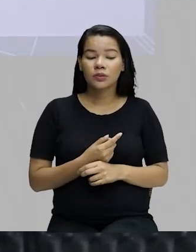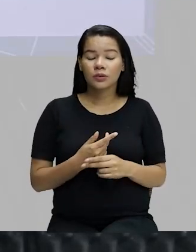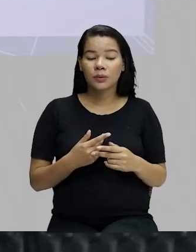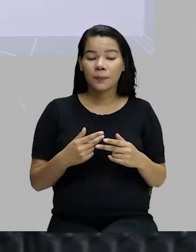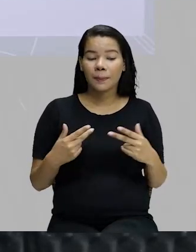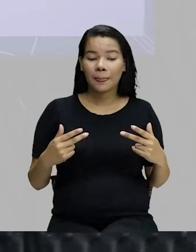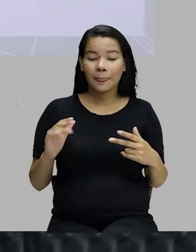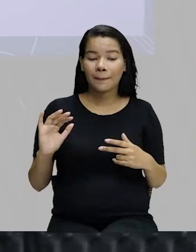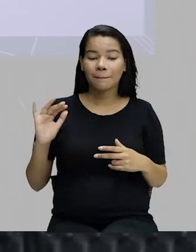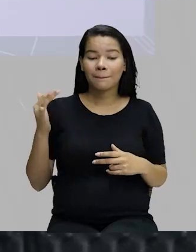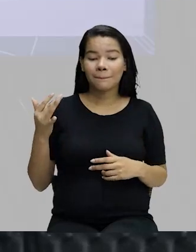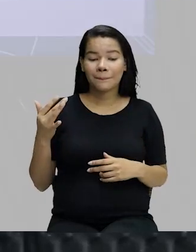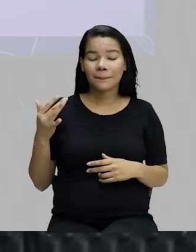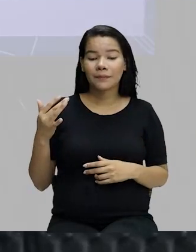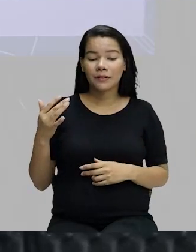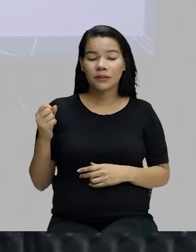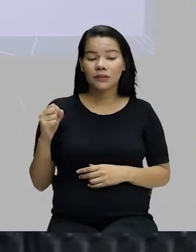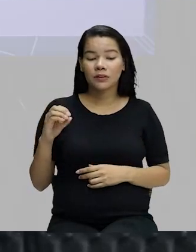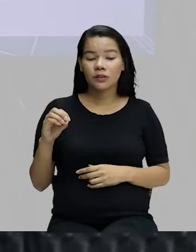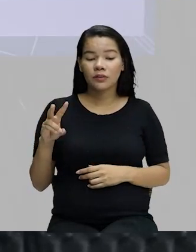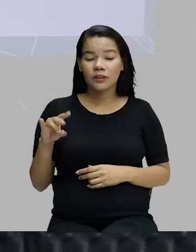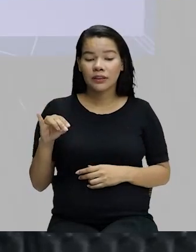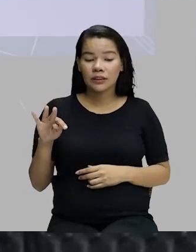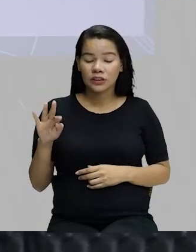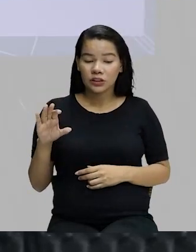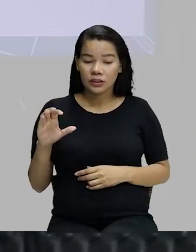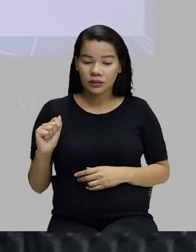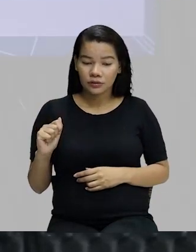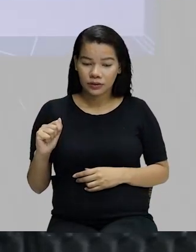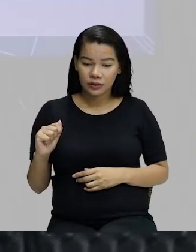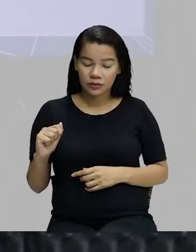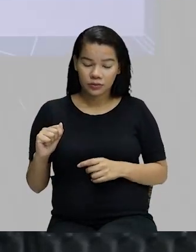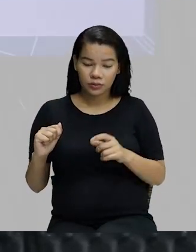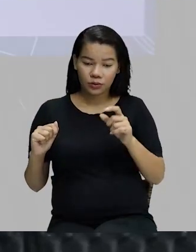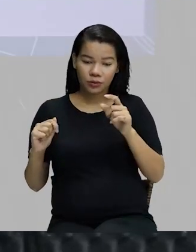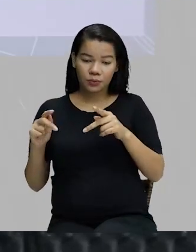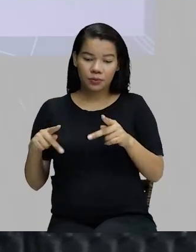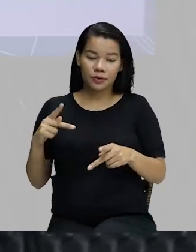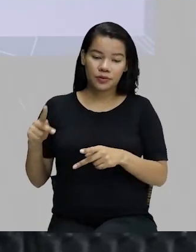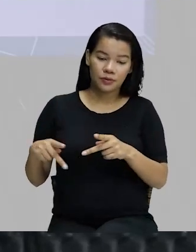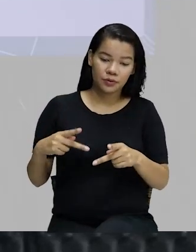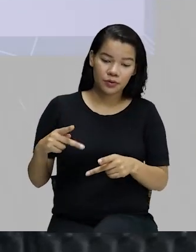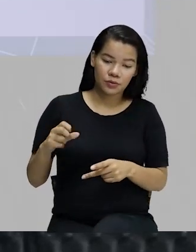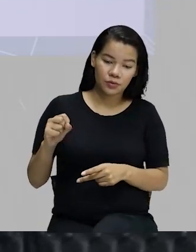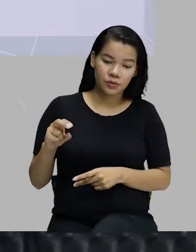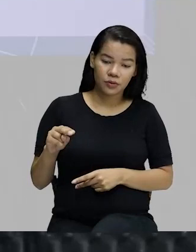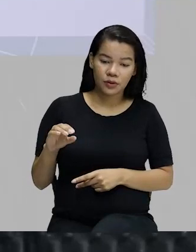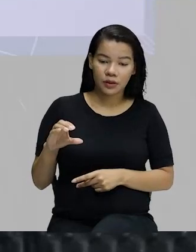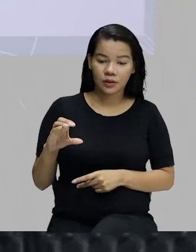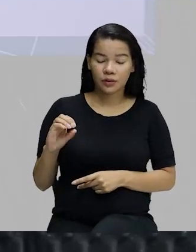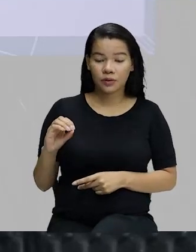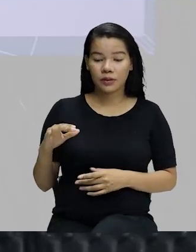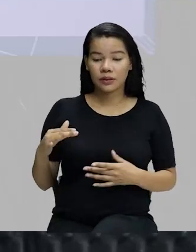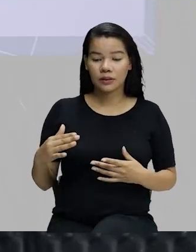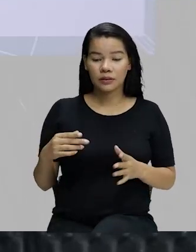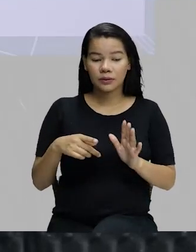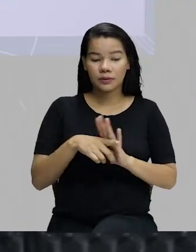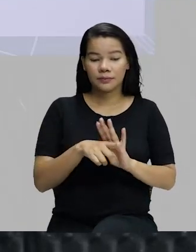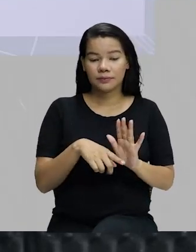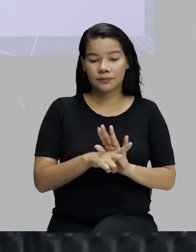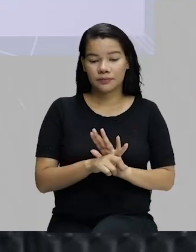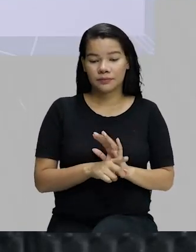União Soviética, foram os suecos. Ou seja, pesquisadores na Suécia, né,